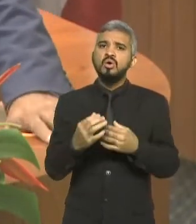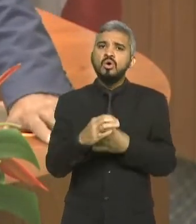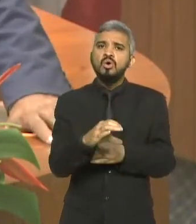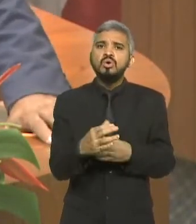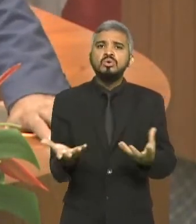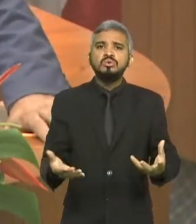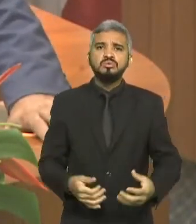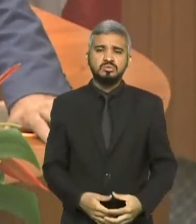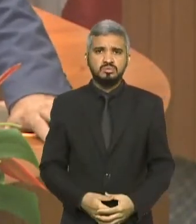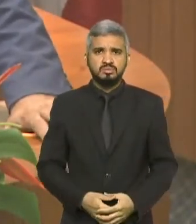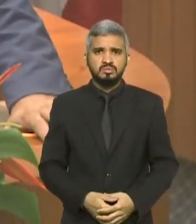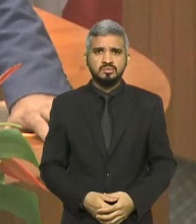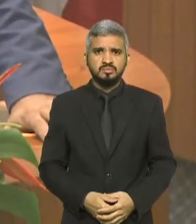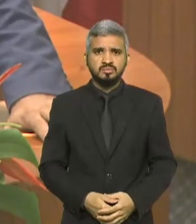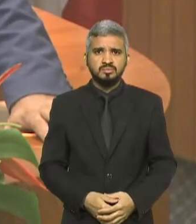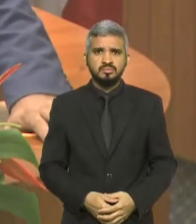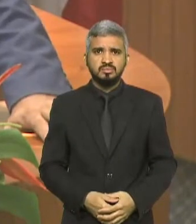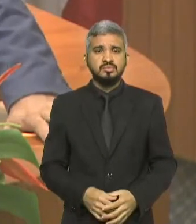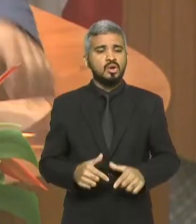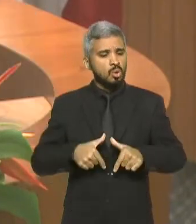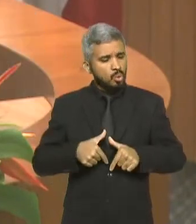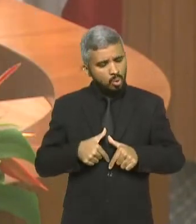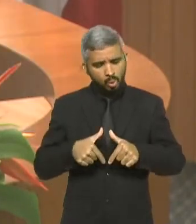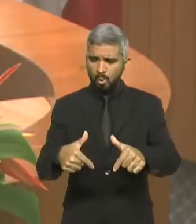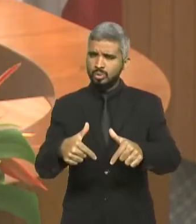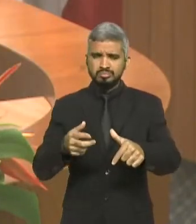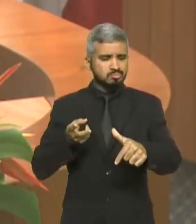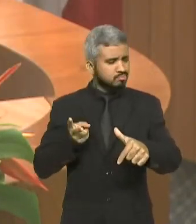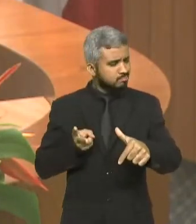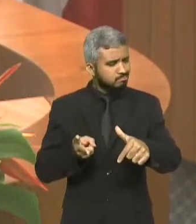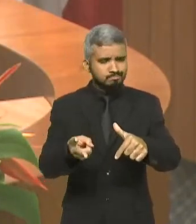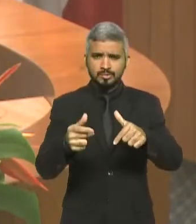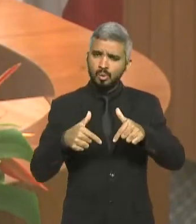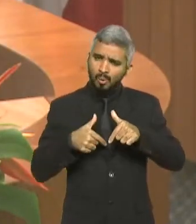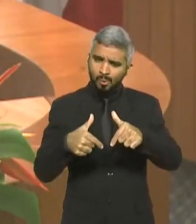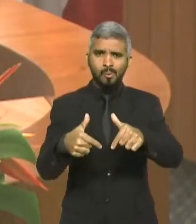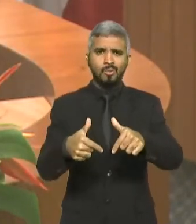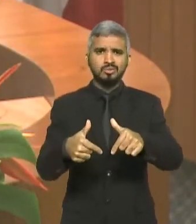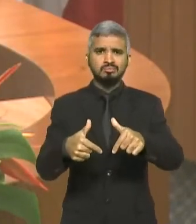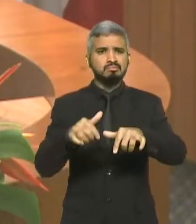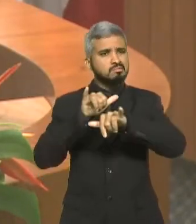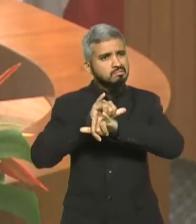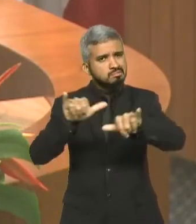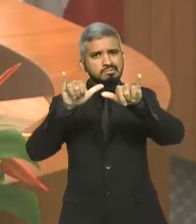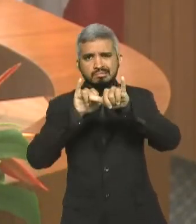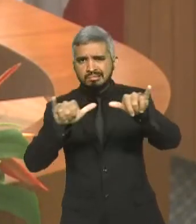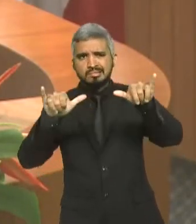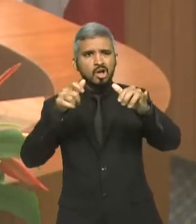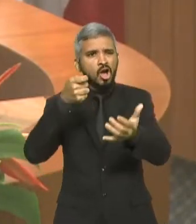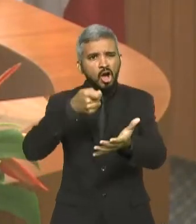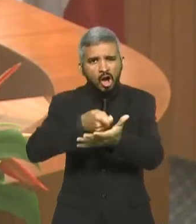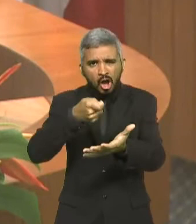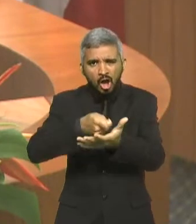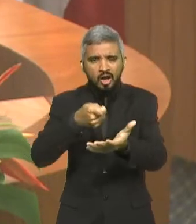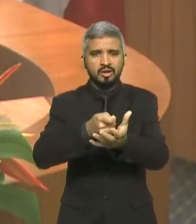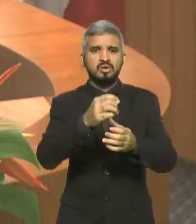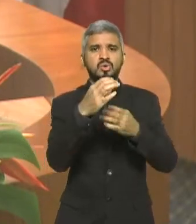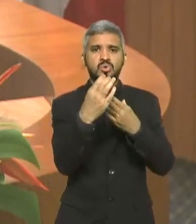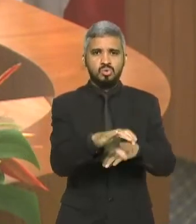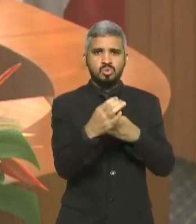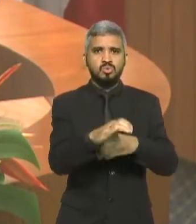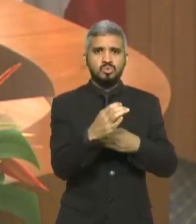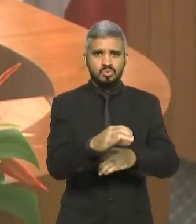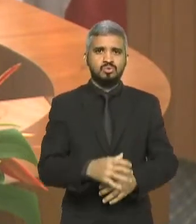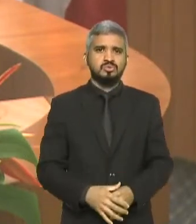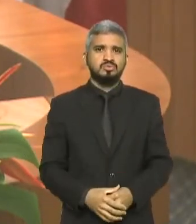Legislativa do Estado do Maranhão. Então, nossa luta permanente em defesa da realização do concurso público em todo o Estado do Maranhão, o